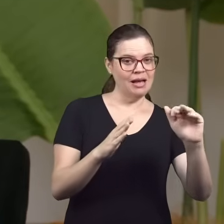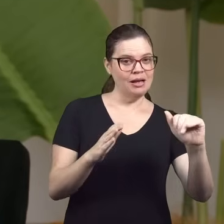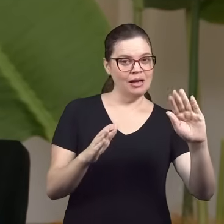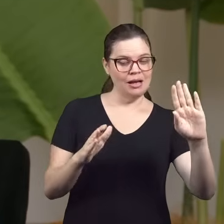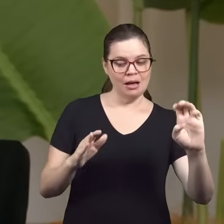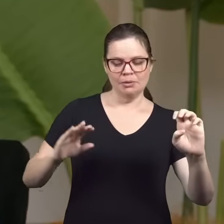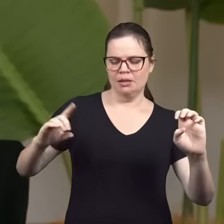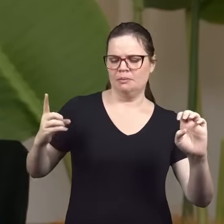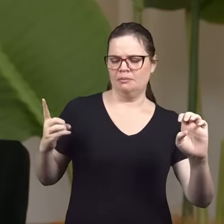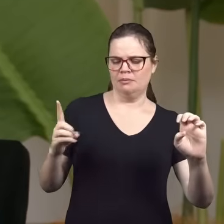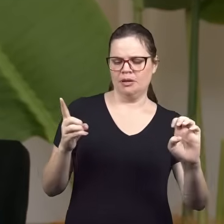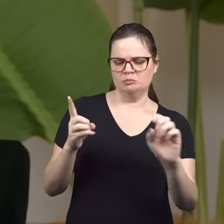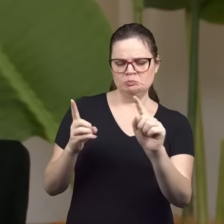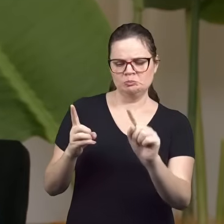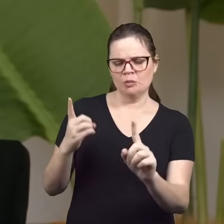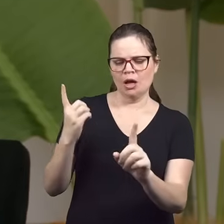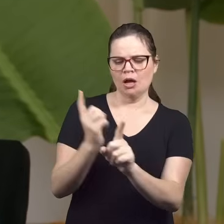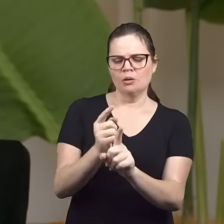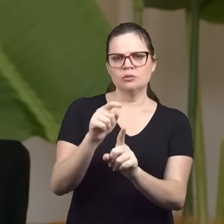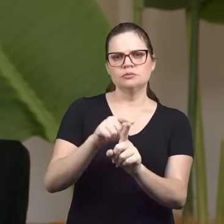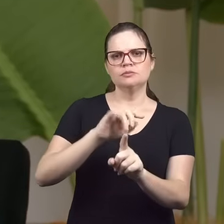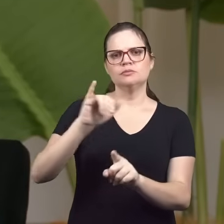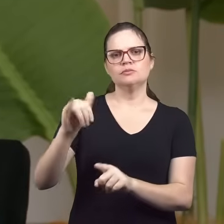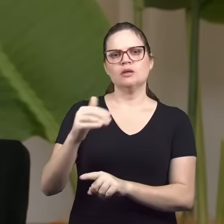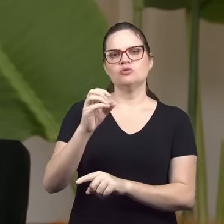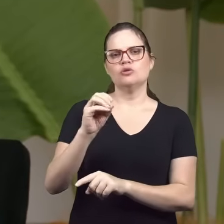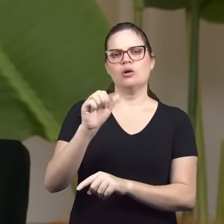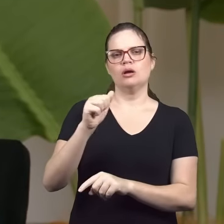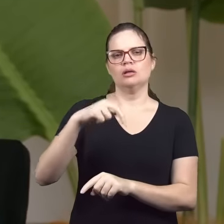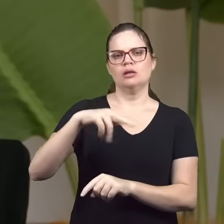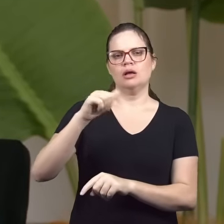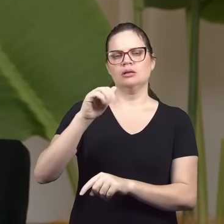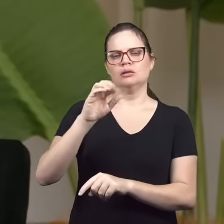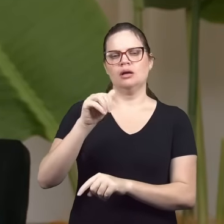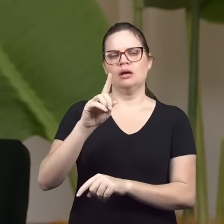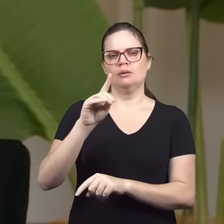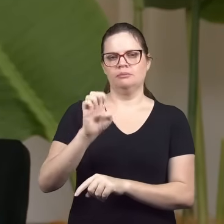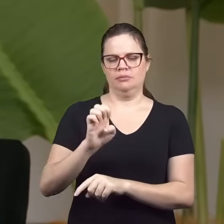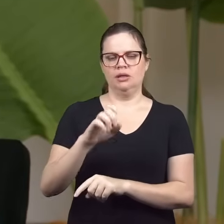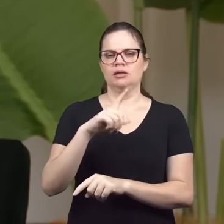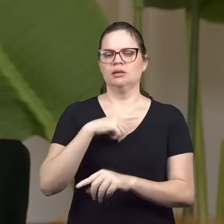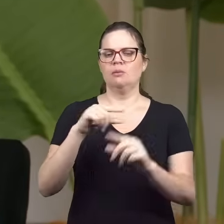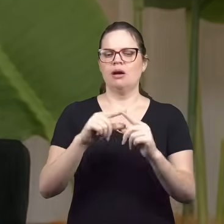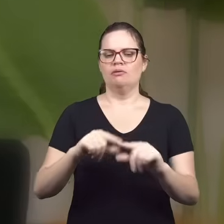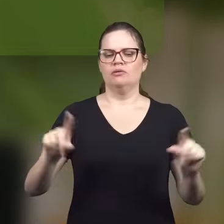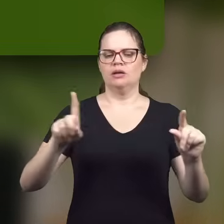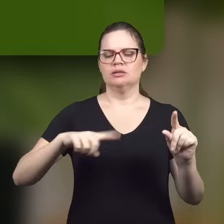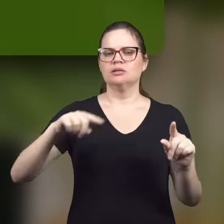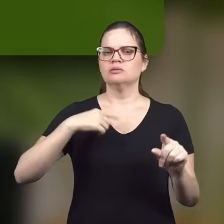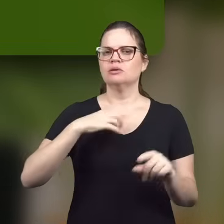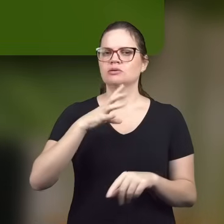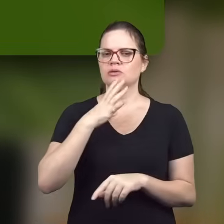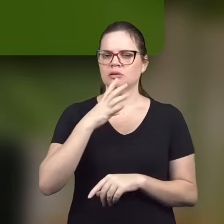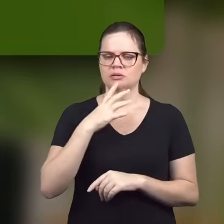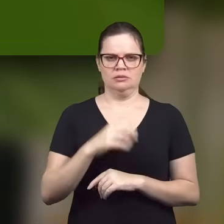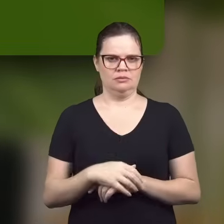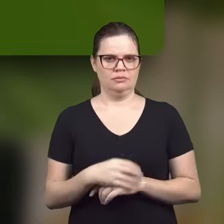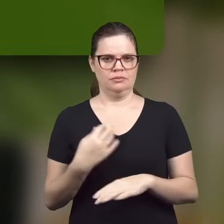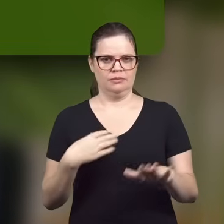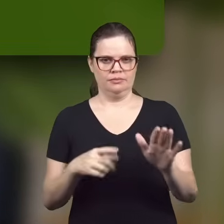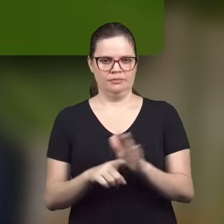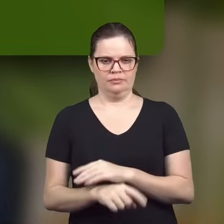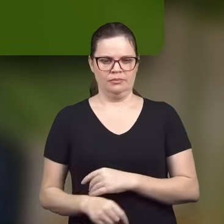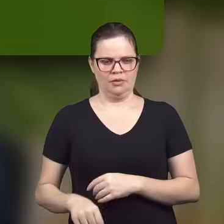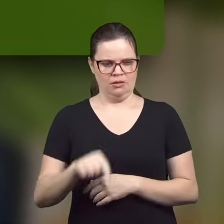chamado a Jonadab. Ele disse aquela frase bem conhecida entre nós: é reto o seu coração